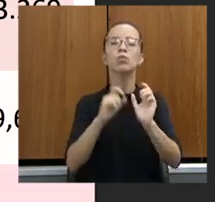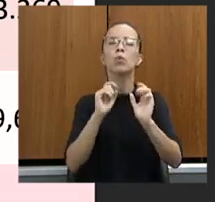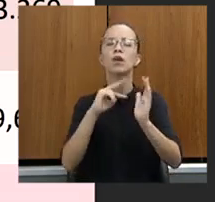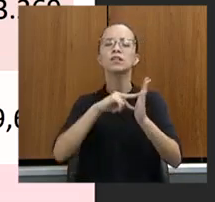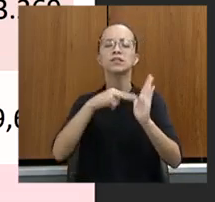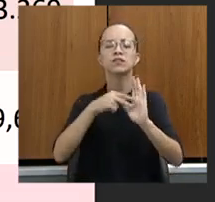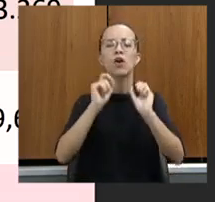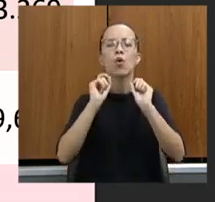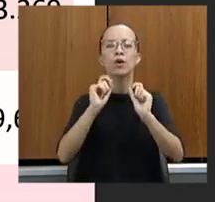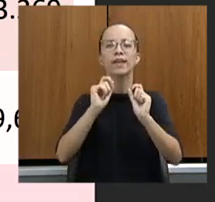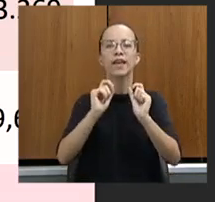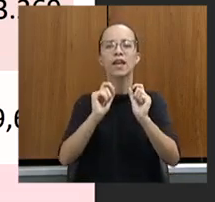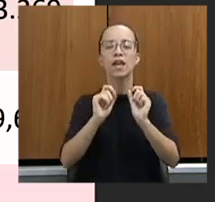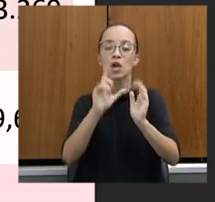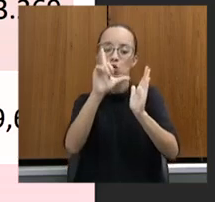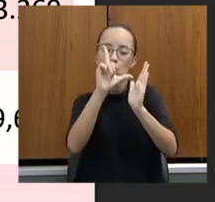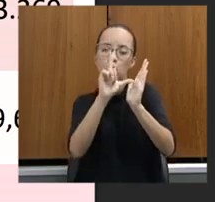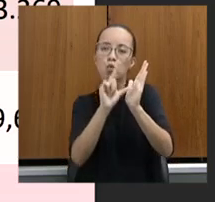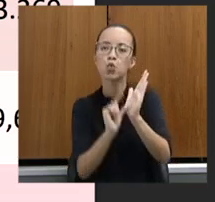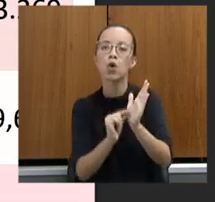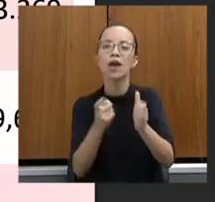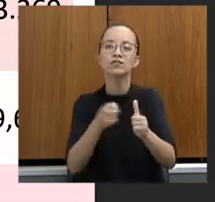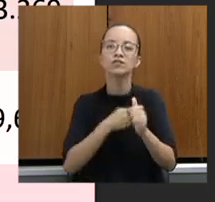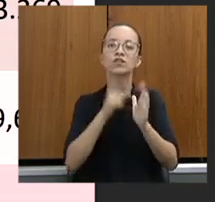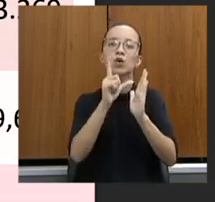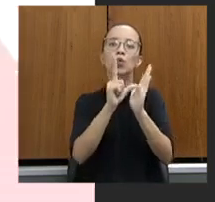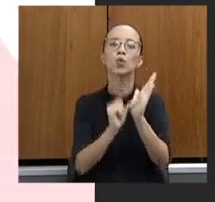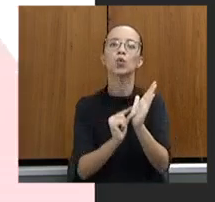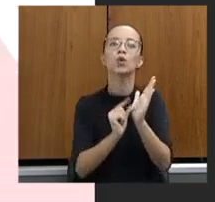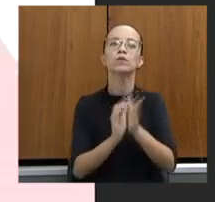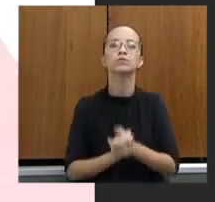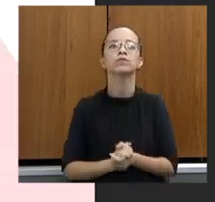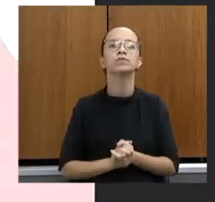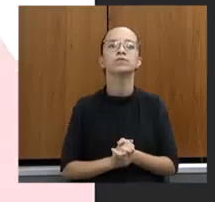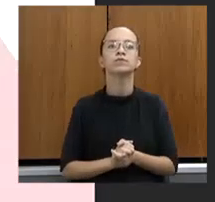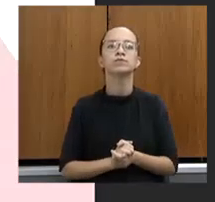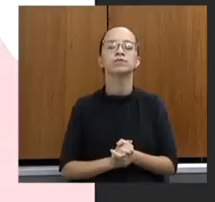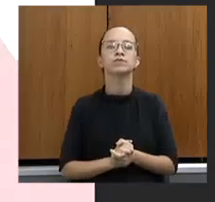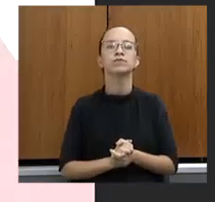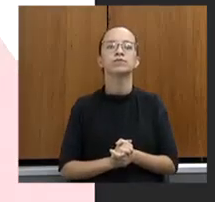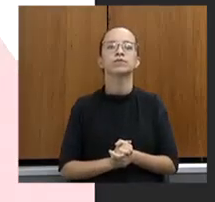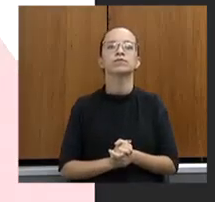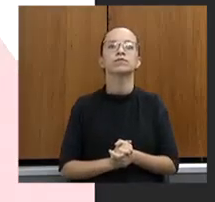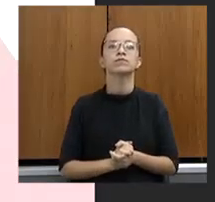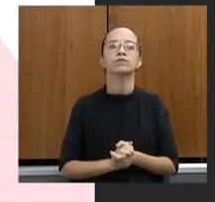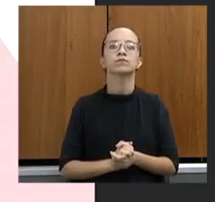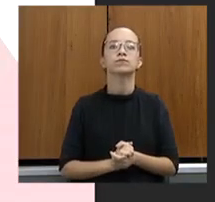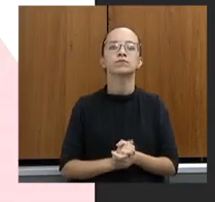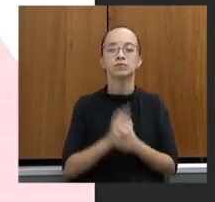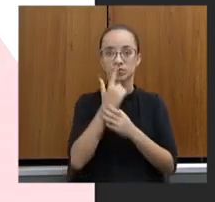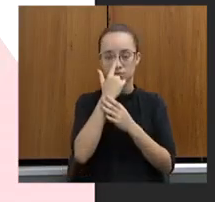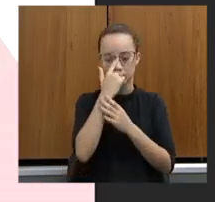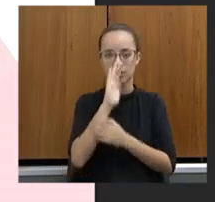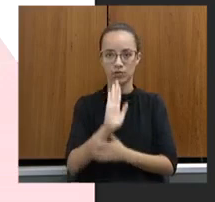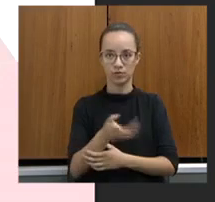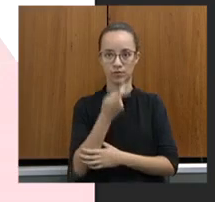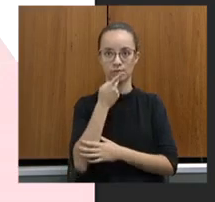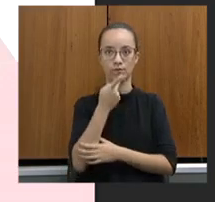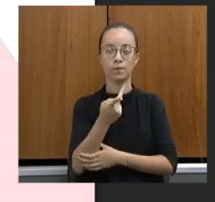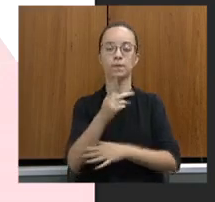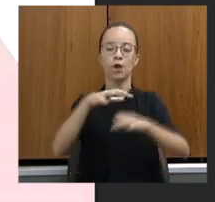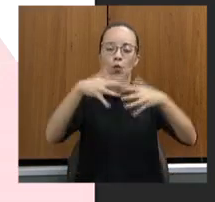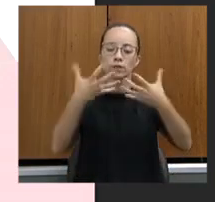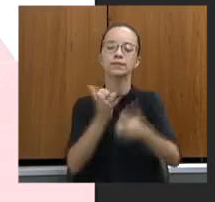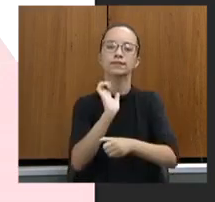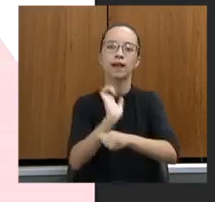índice demento desde 2014 do estado de Minas Gerais próximo por favor é como eu falei o